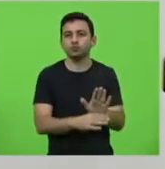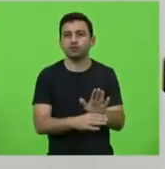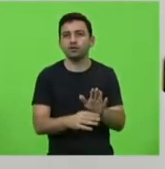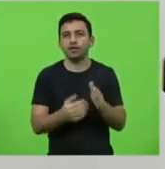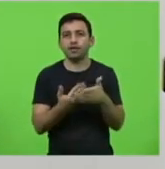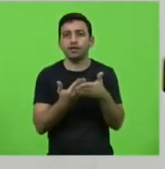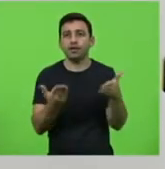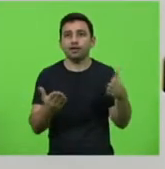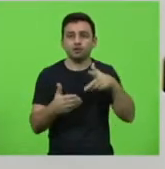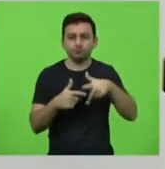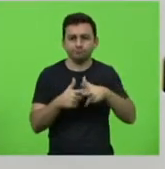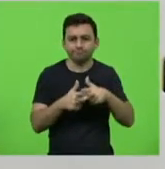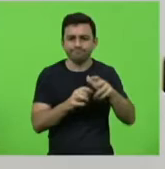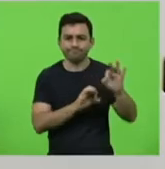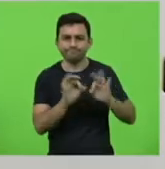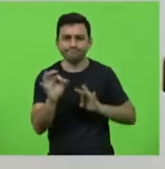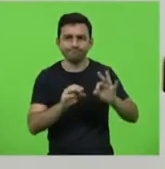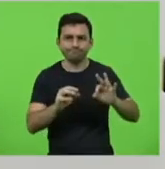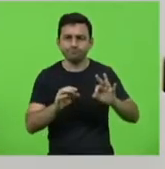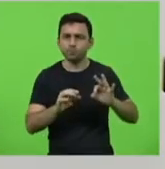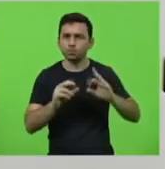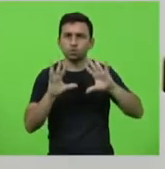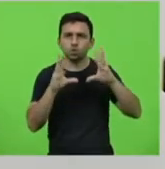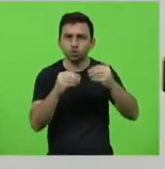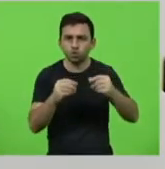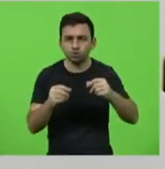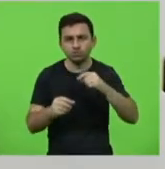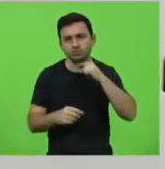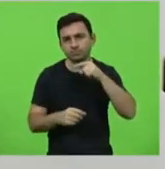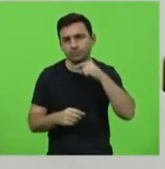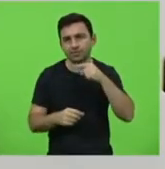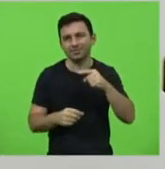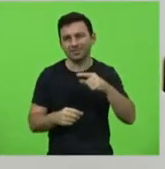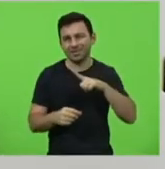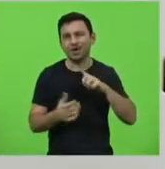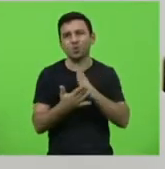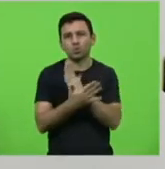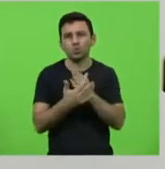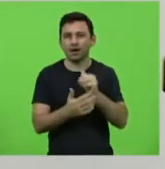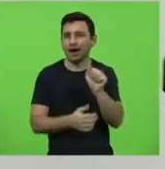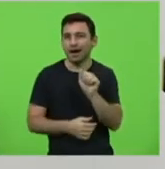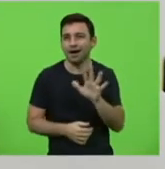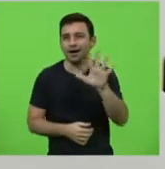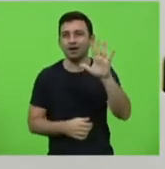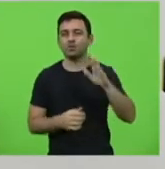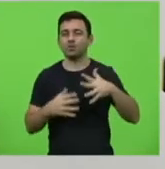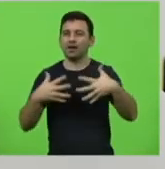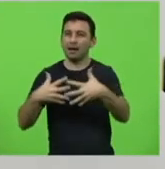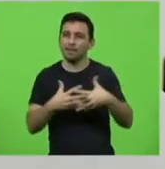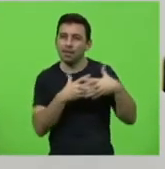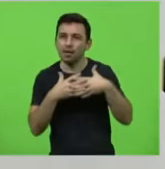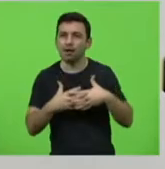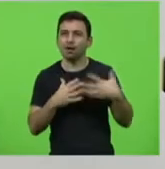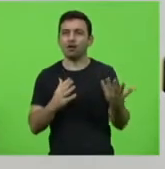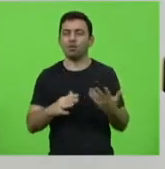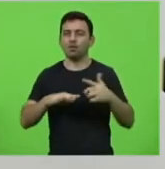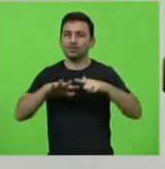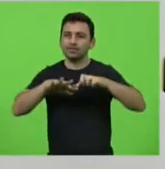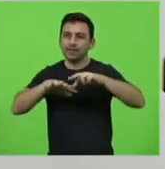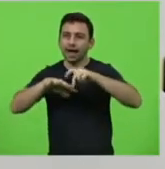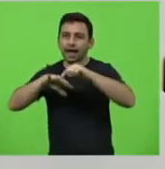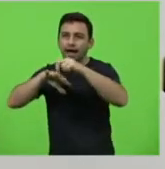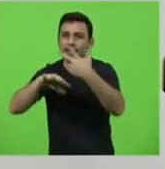a manutenção de tudo que se encontra lá. São coisas caras, são caminhões, são escadas, são